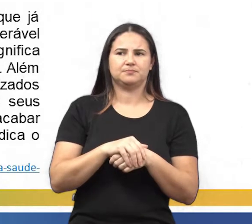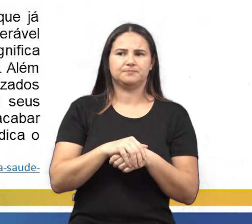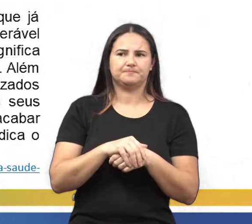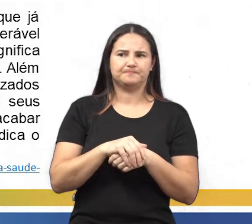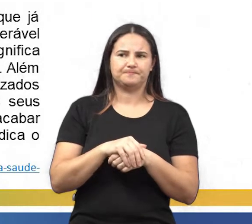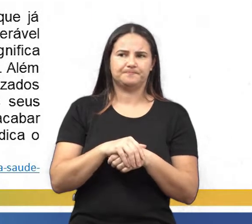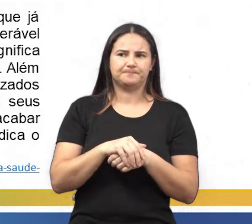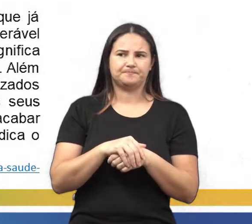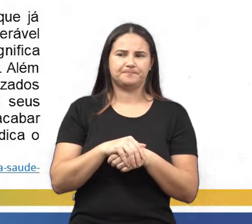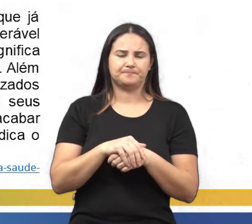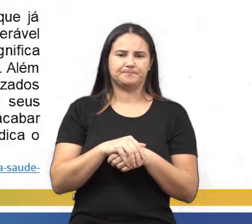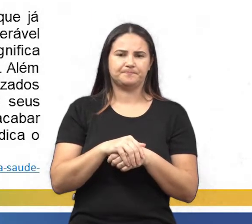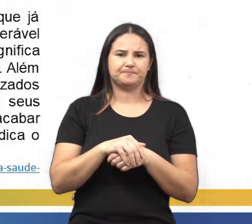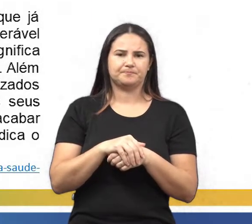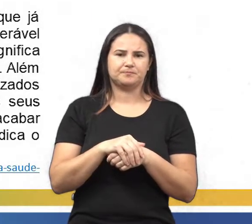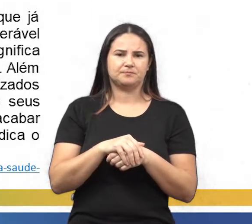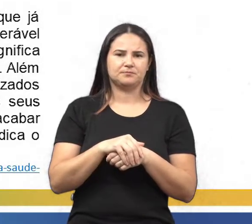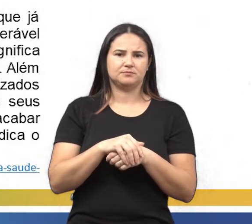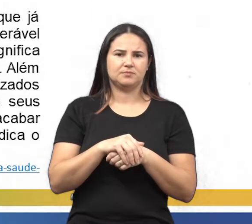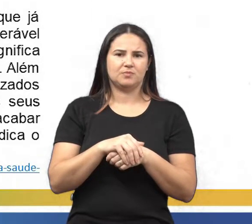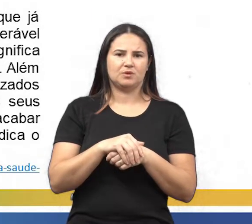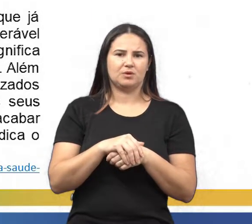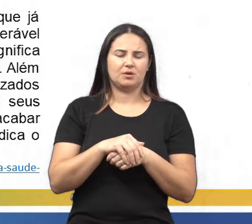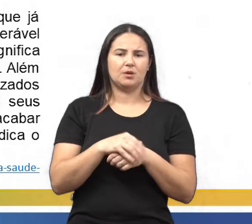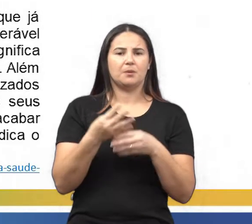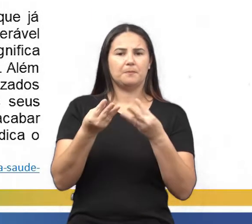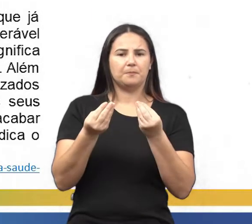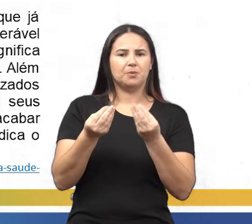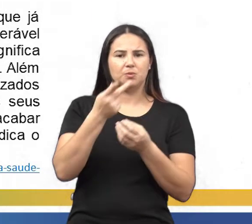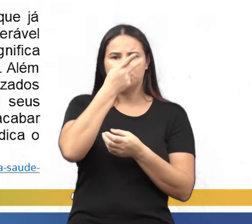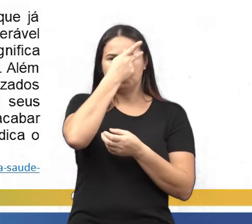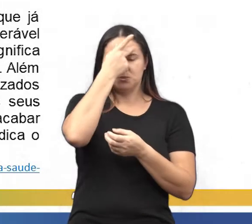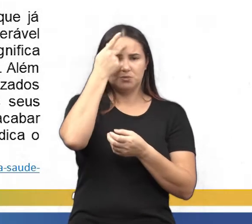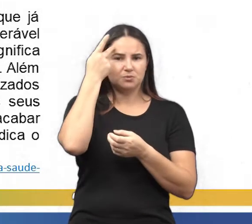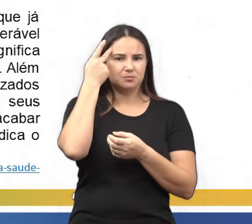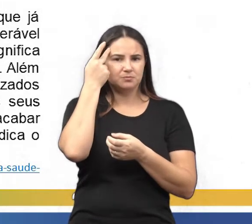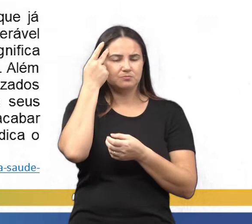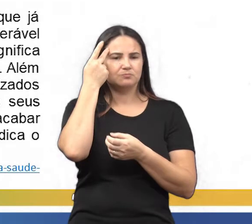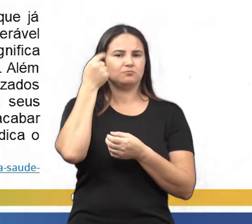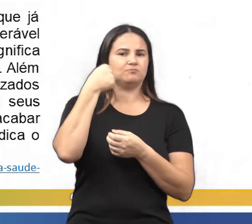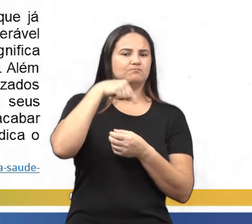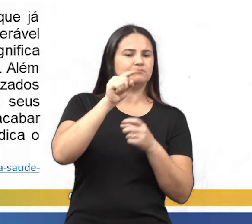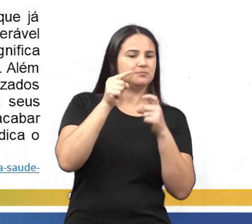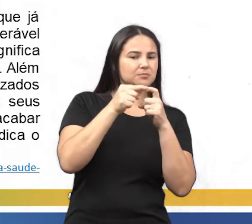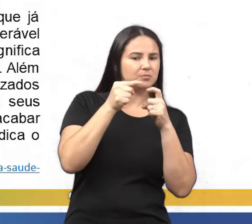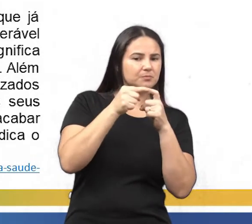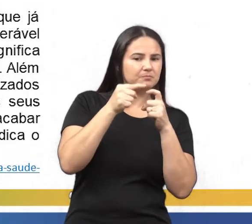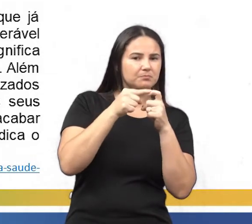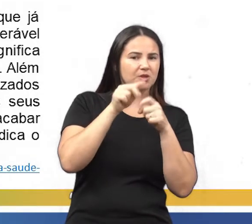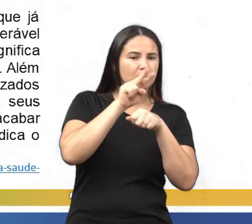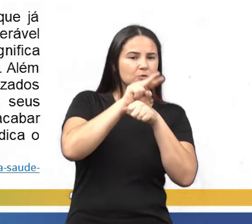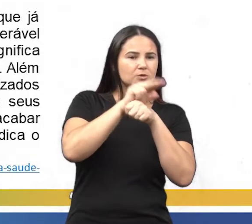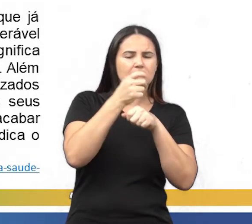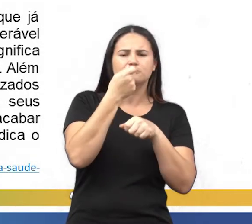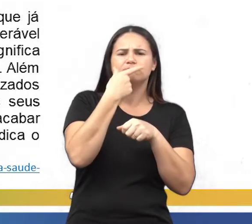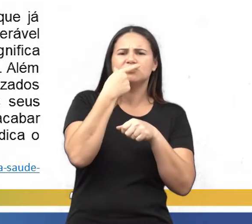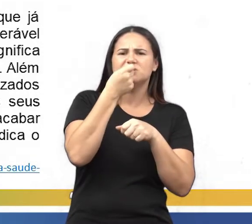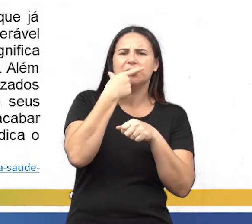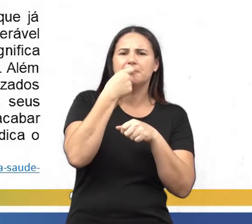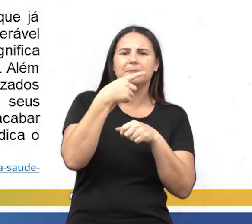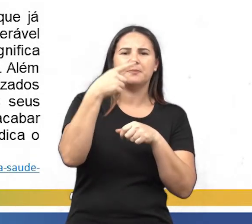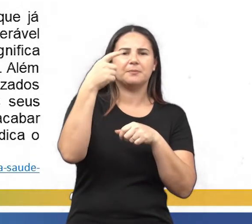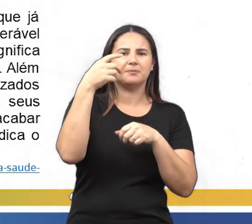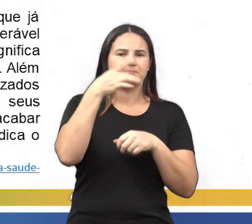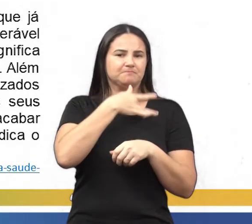que significa que muitos usuários de medicação contínua podem ficar sem seus remédios. Além disso,